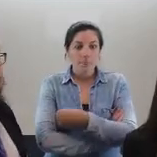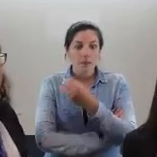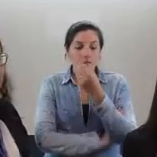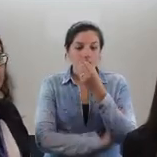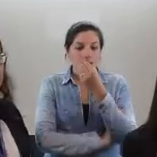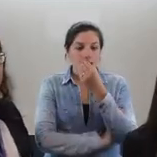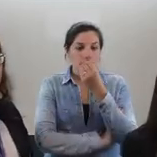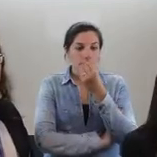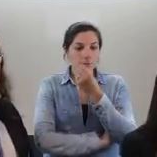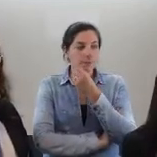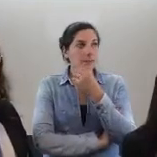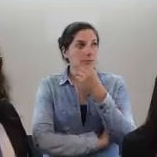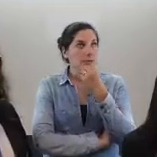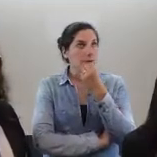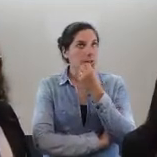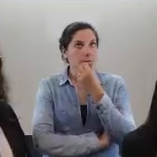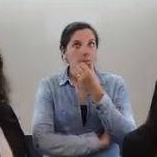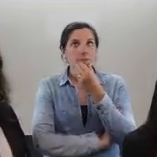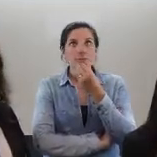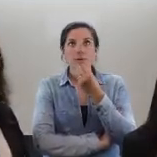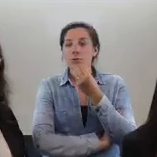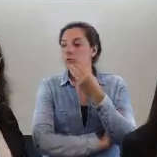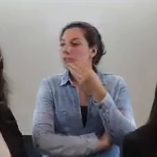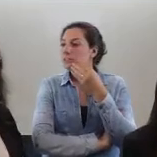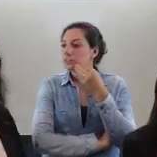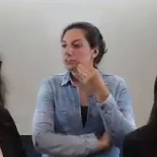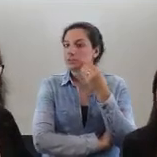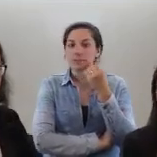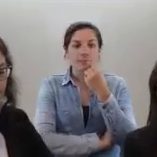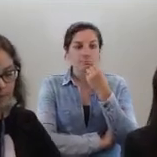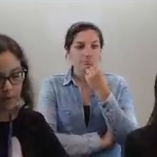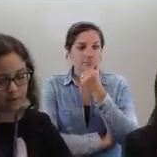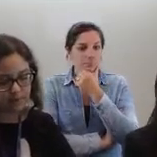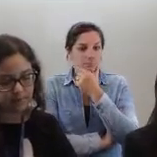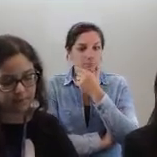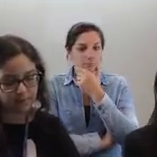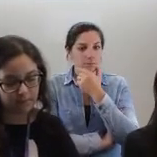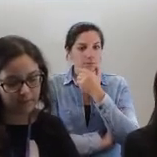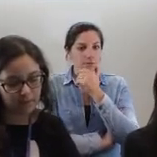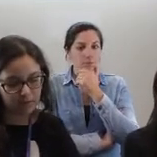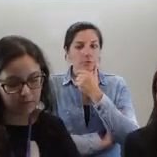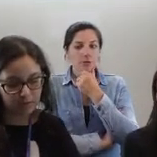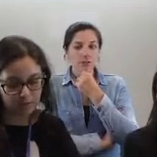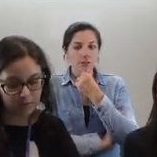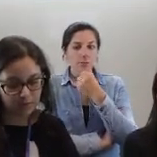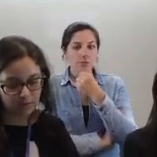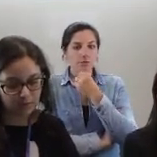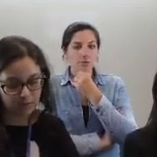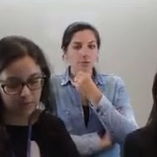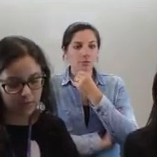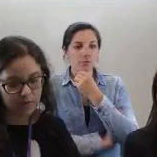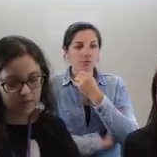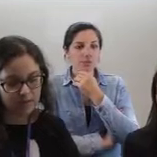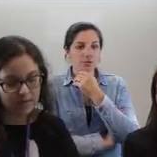assunto. Deixa eu pensar em um agora. Pode ser um de metodologia científica? Pode. Vamos ver o que tem